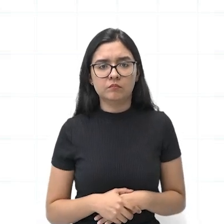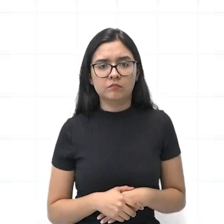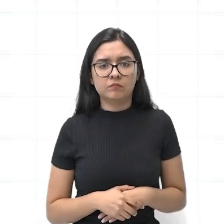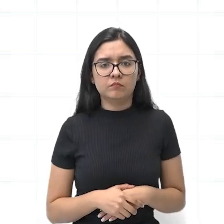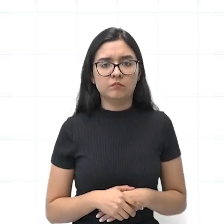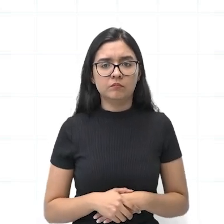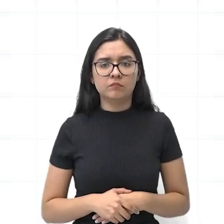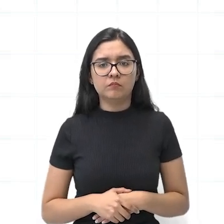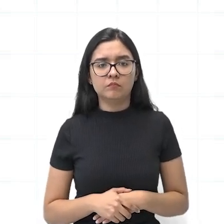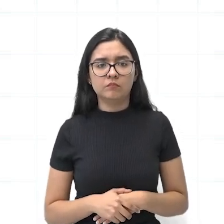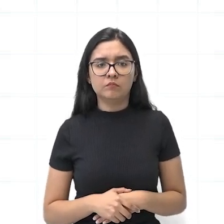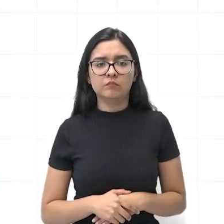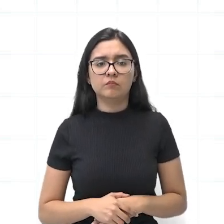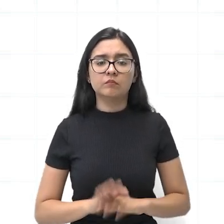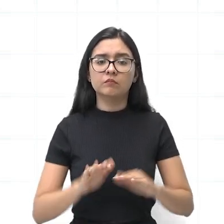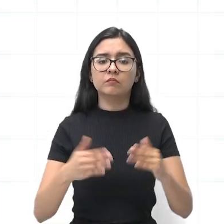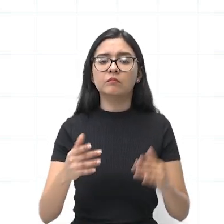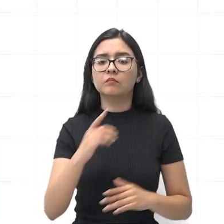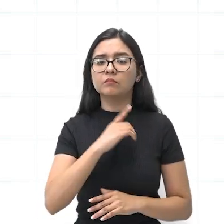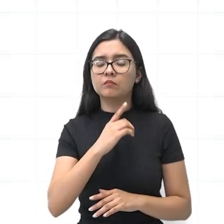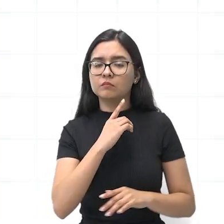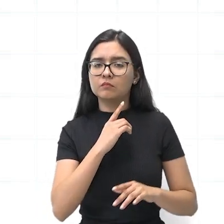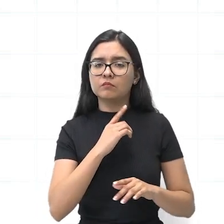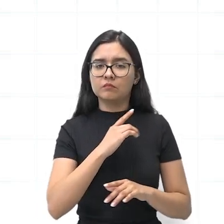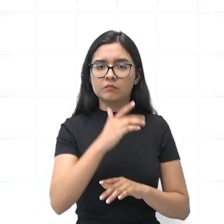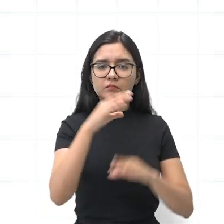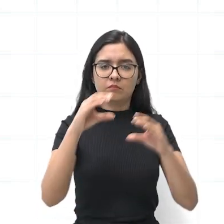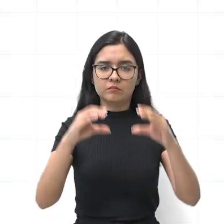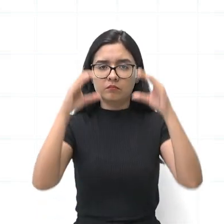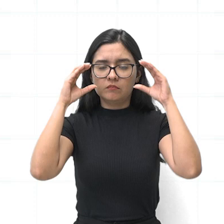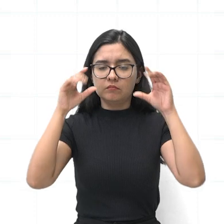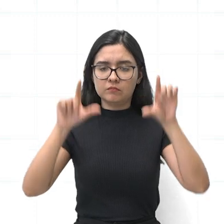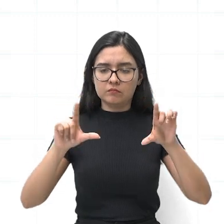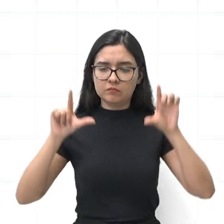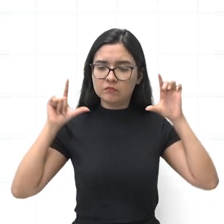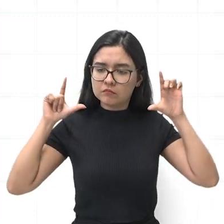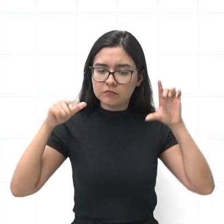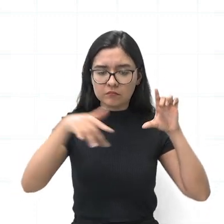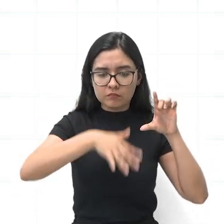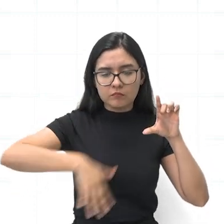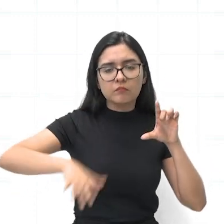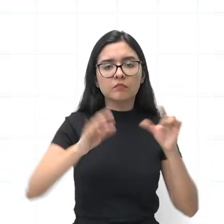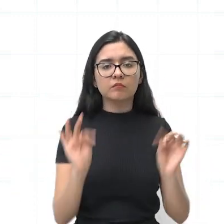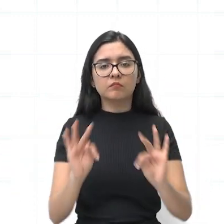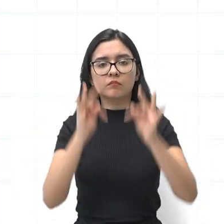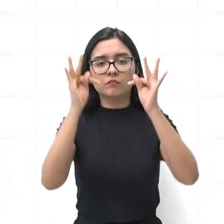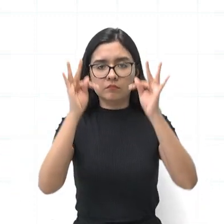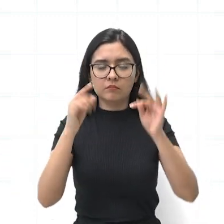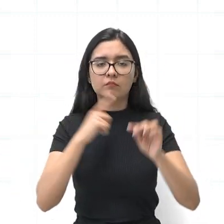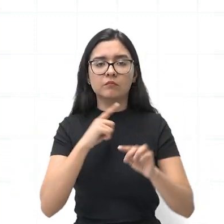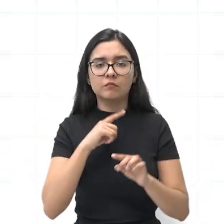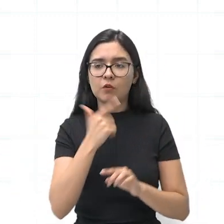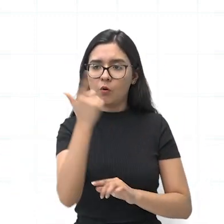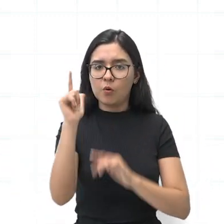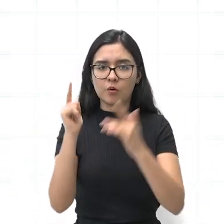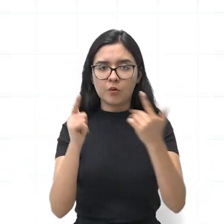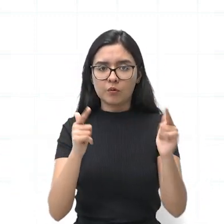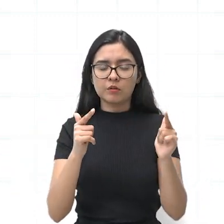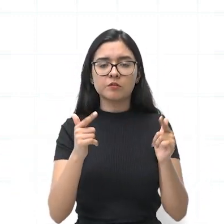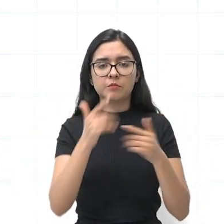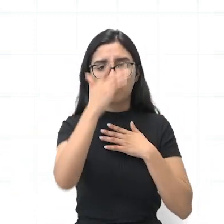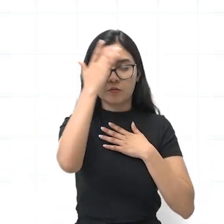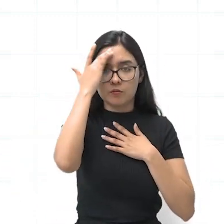Esses experimentos passaram a contemplar a interação entre vários usuários em ambientes virtuais compartilhados.